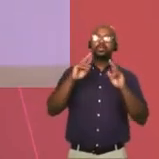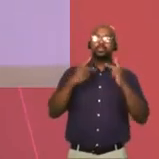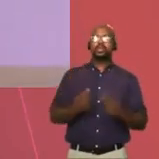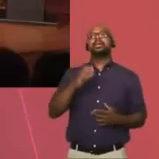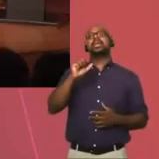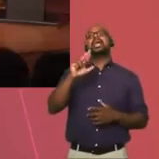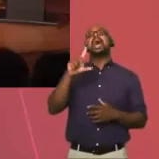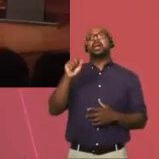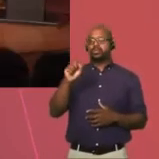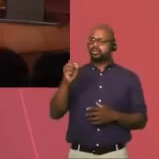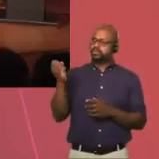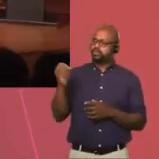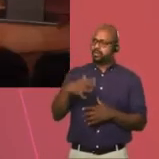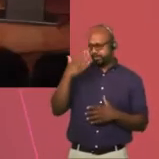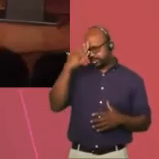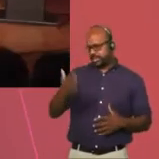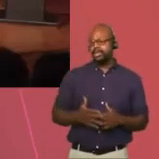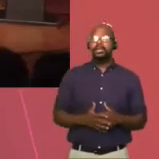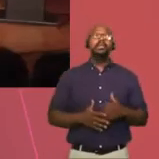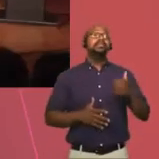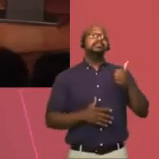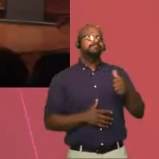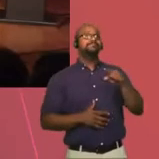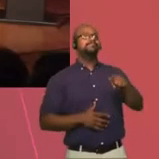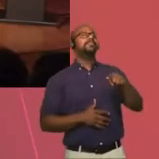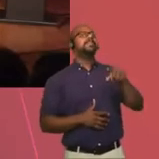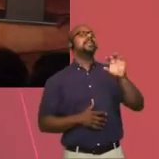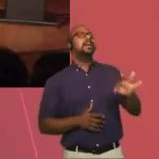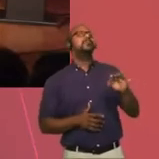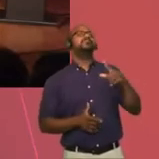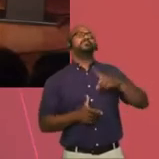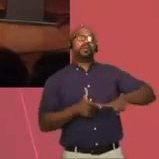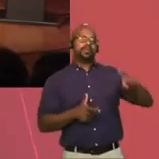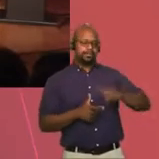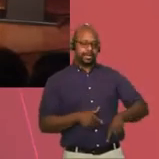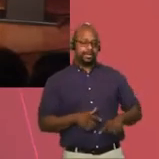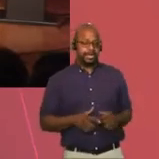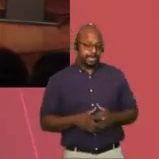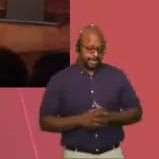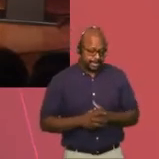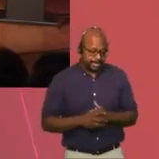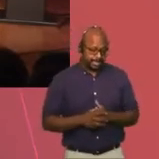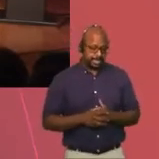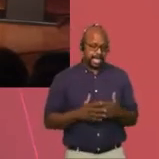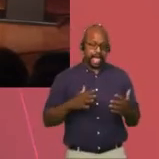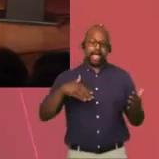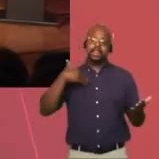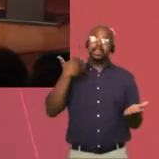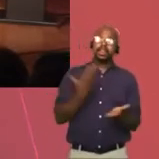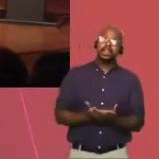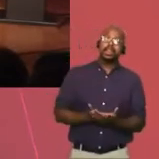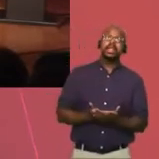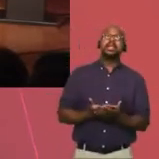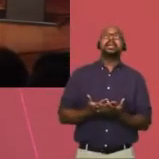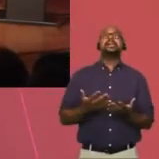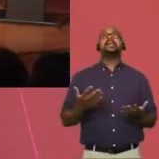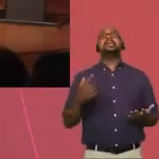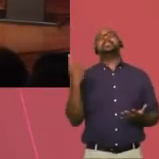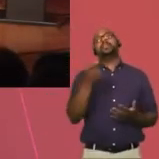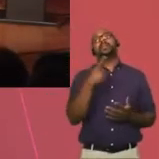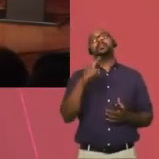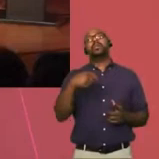Carlos obrigado pela sua pergunta Obrigado esse aqui é o grande problema lá até que ponto nós vamos